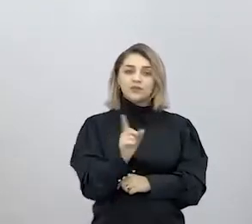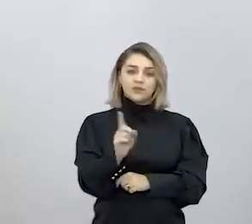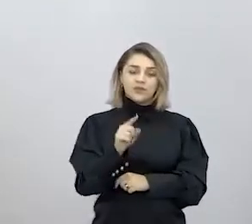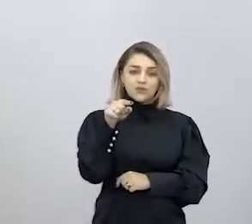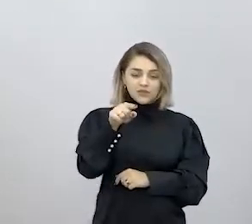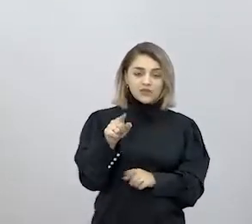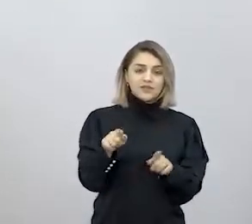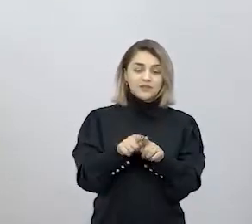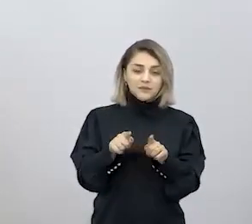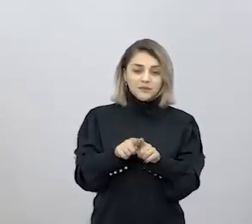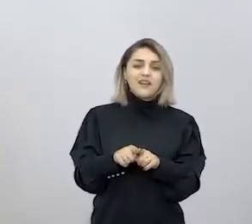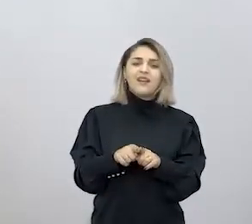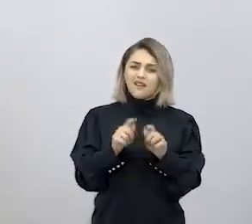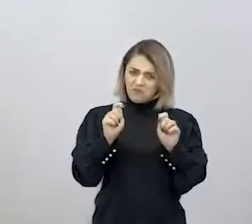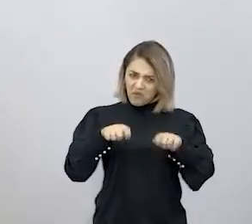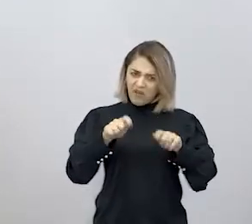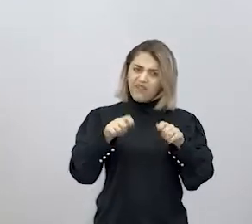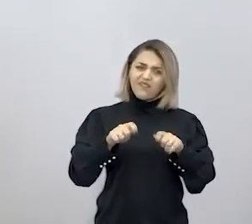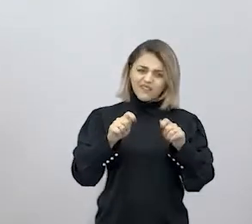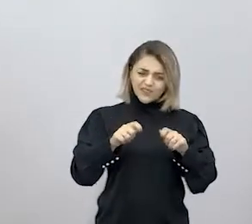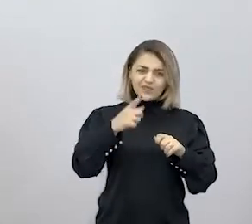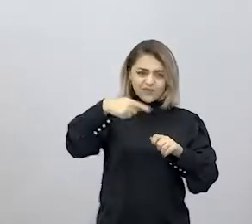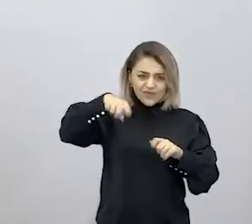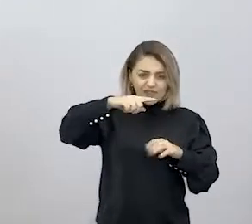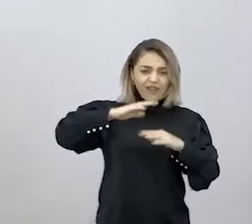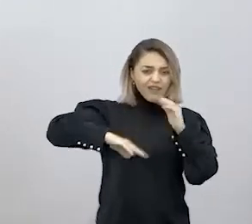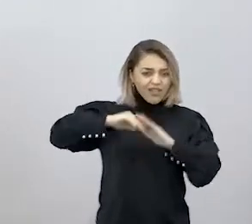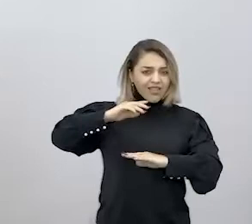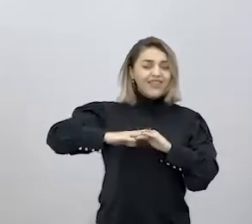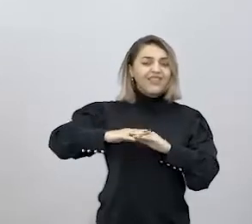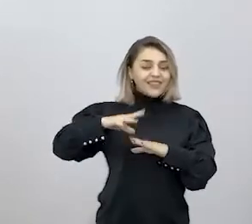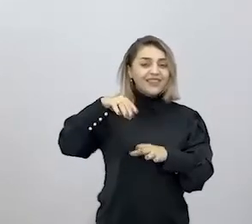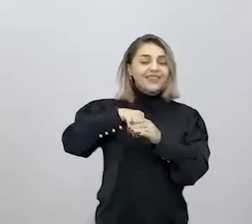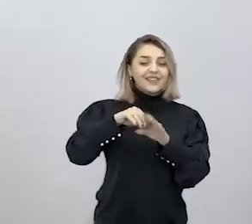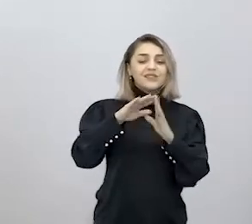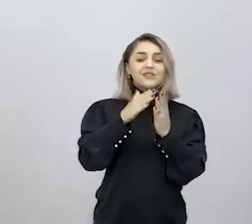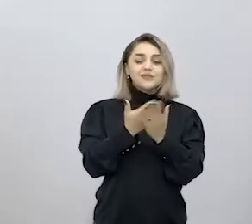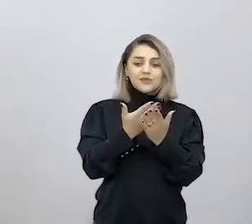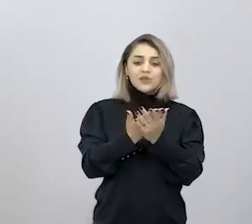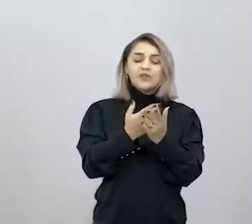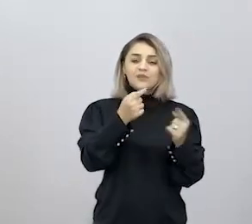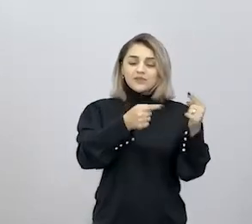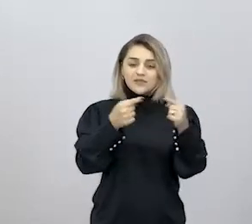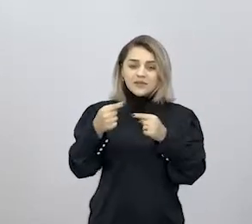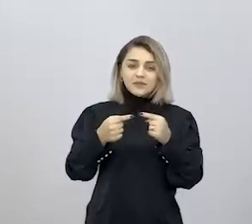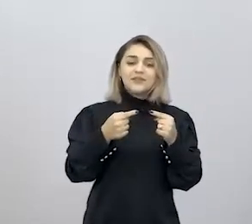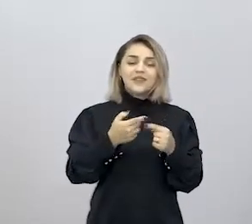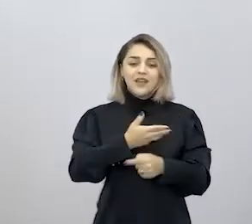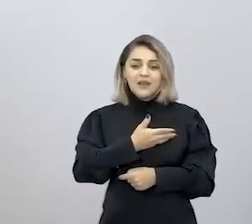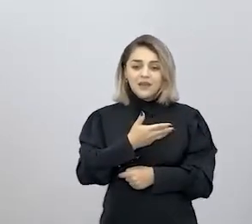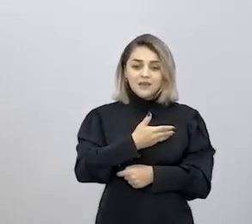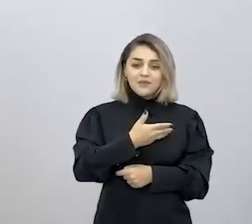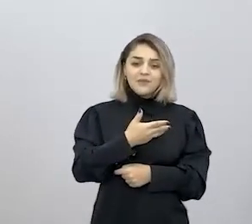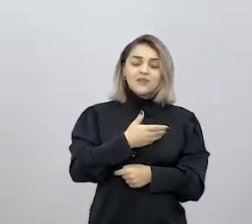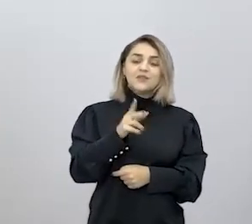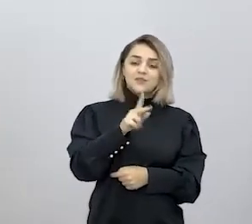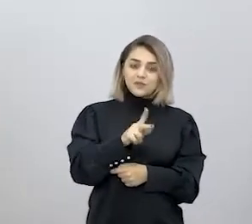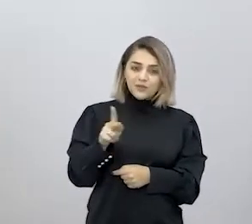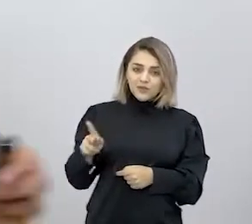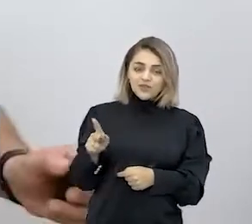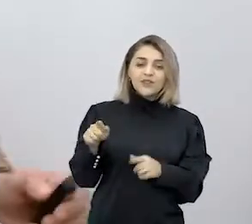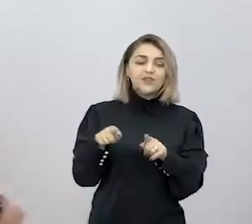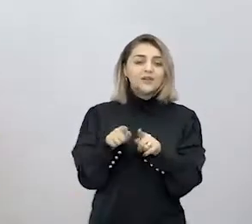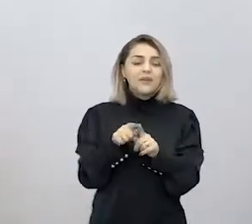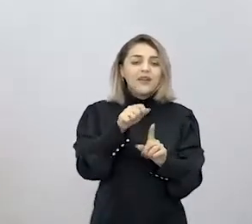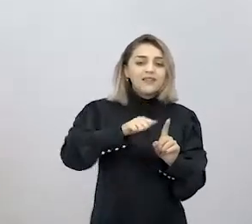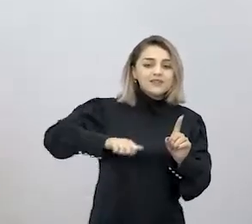para ficar em aberto mesmo, para servir de exercício para você na escola, debater com seus colegas, professores, entre vocês, na